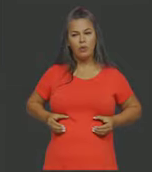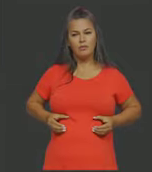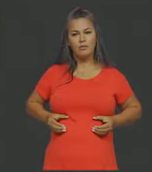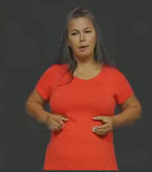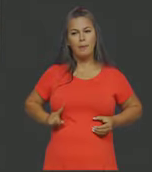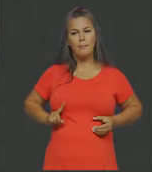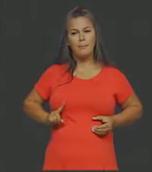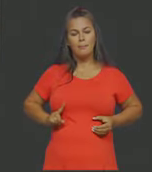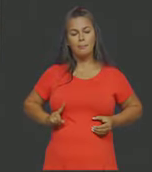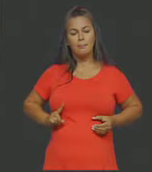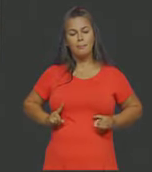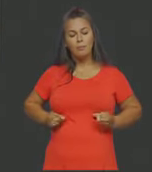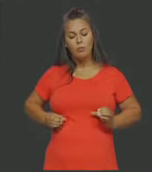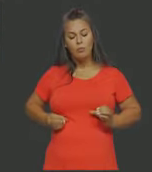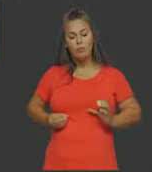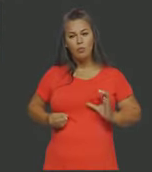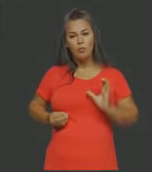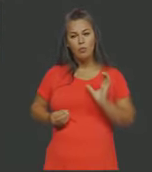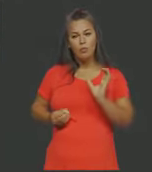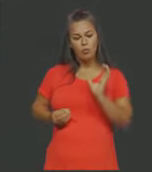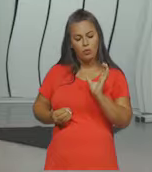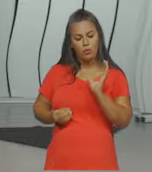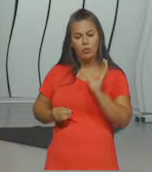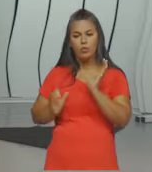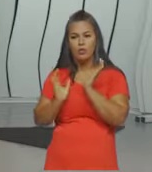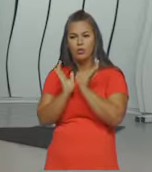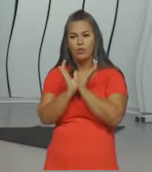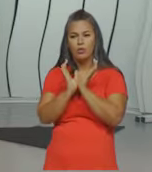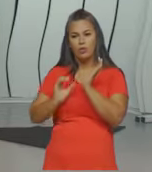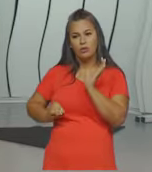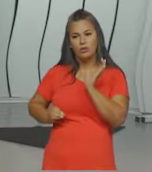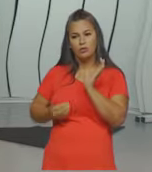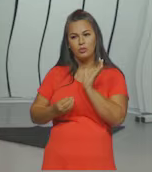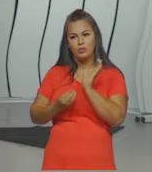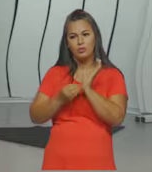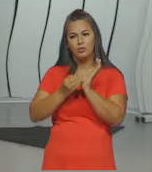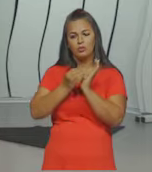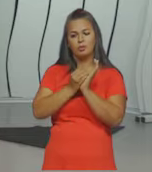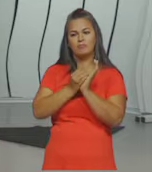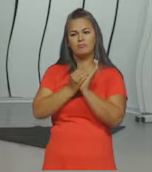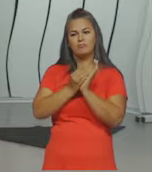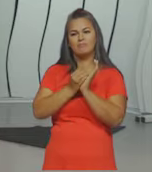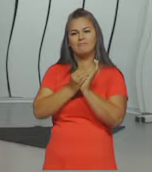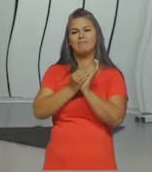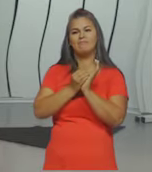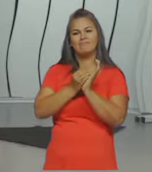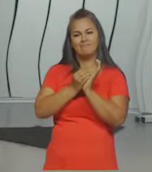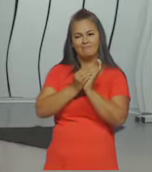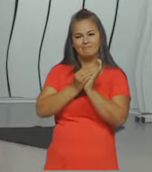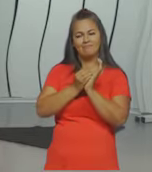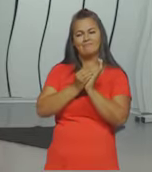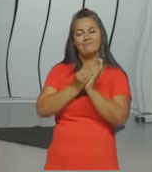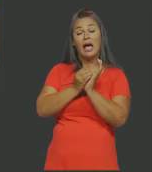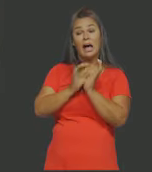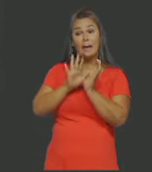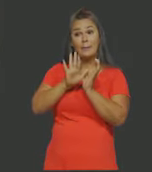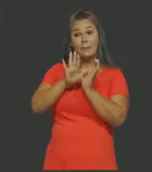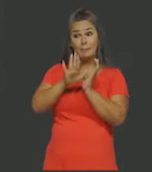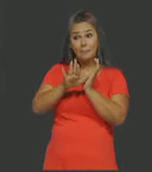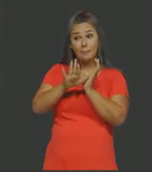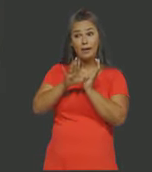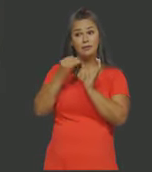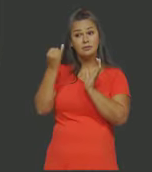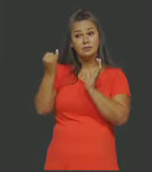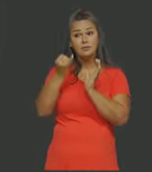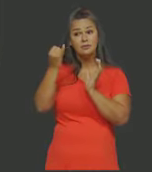para receber o bebê. Então, olha que interessante. Aqui eu tenho um nível de hormônio, aqui, ó, aumentando esse de